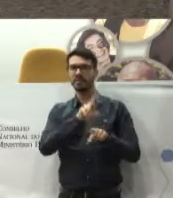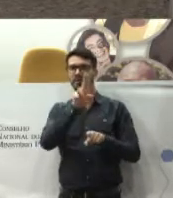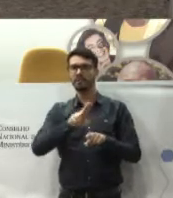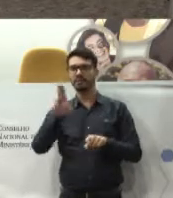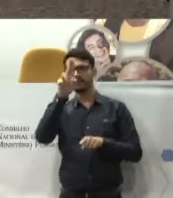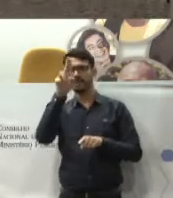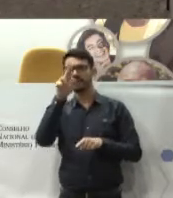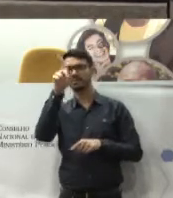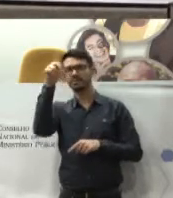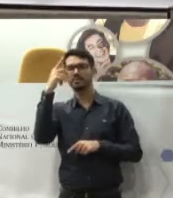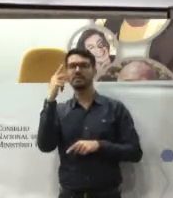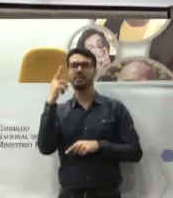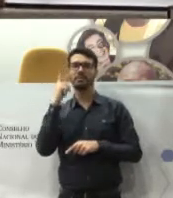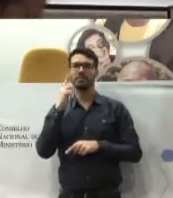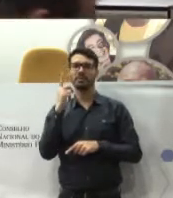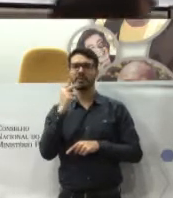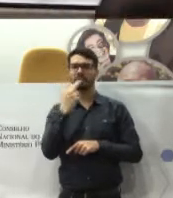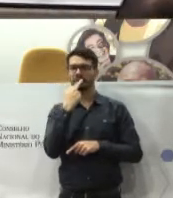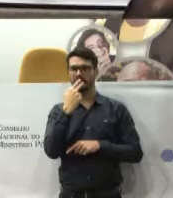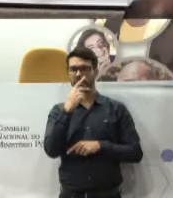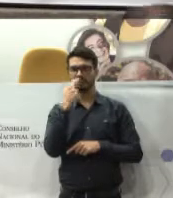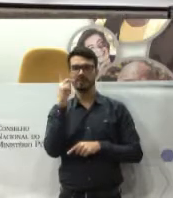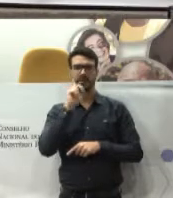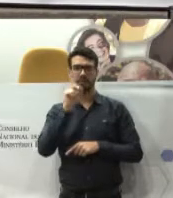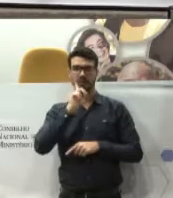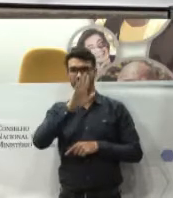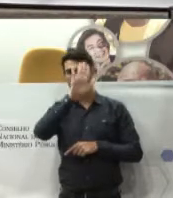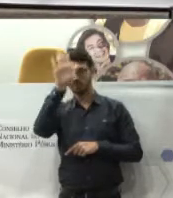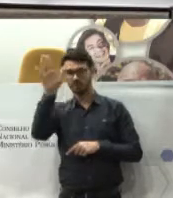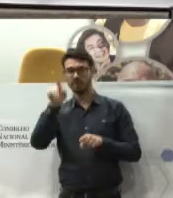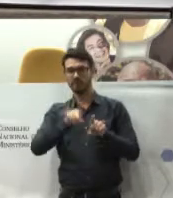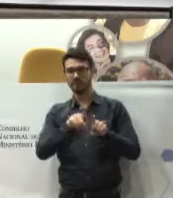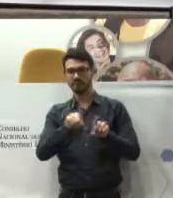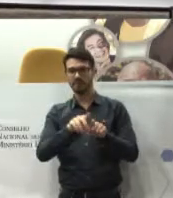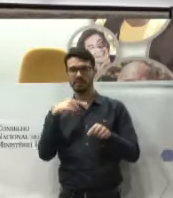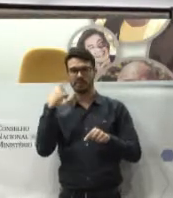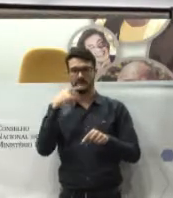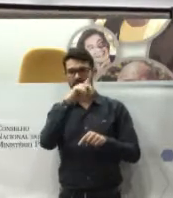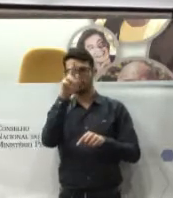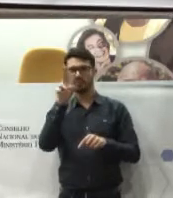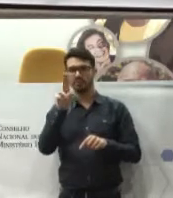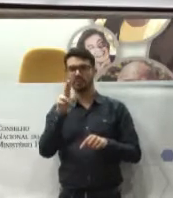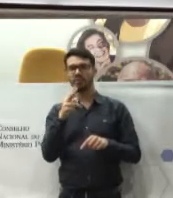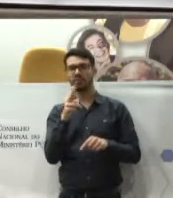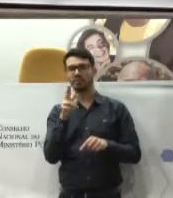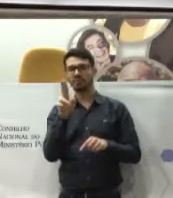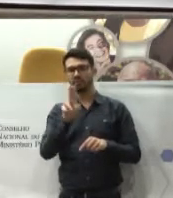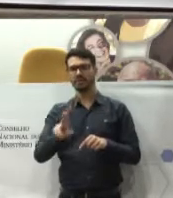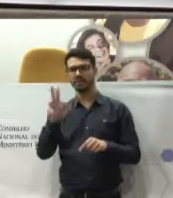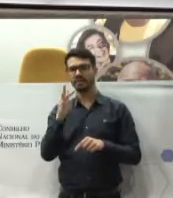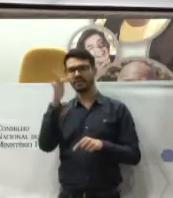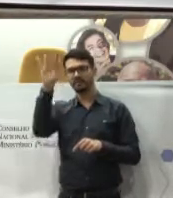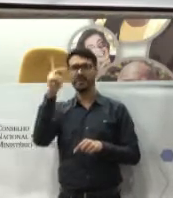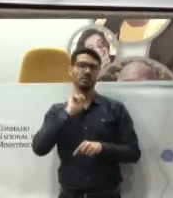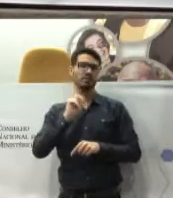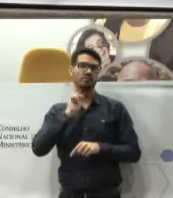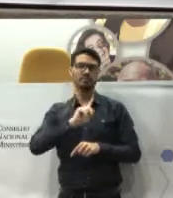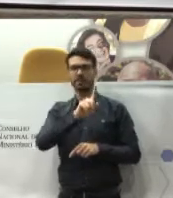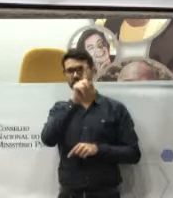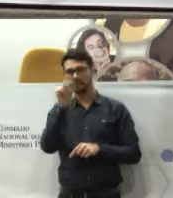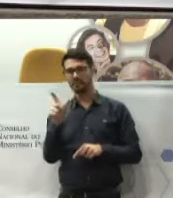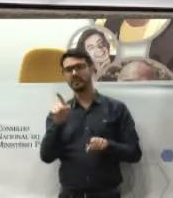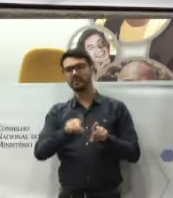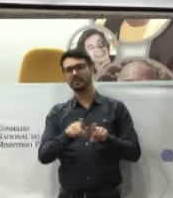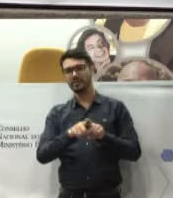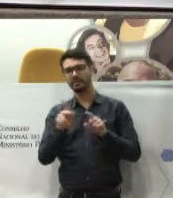School, mestre em Direito pela Universidade Federal de Minas, graduado em Direito pela Universidade Federal de Minas, professor adjunto na Universidade Presbiteriana